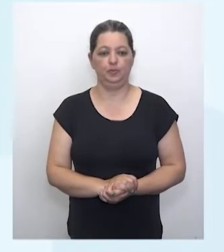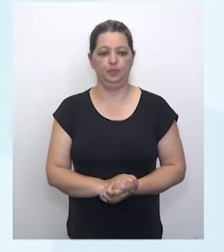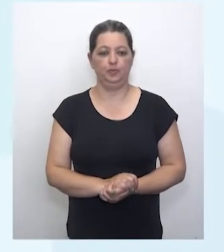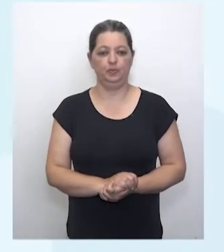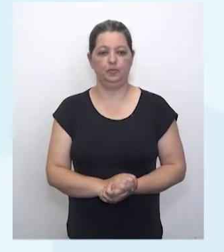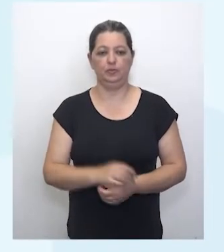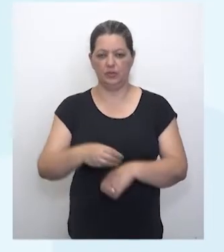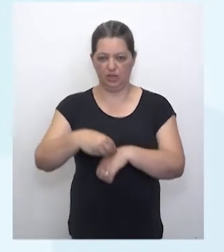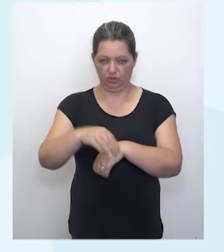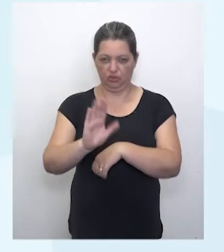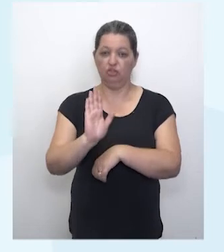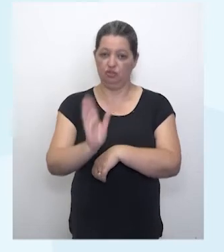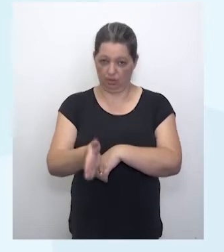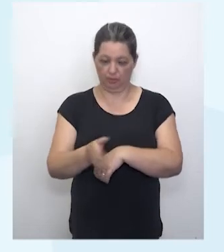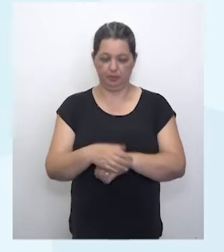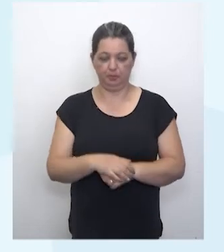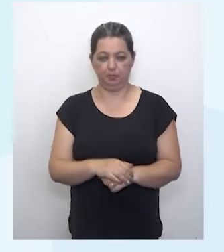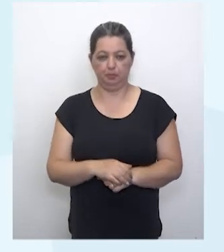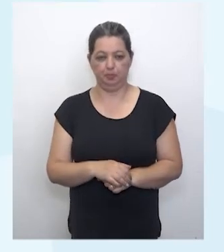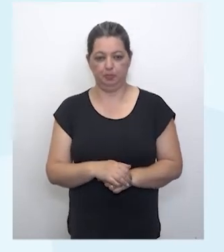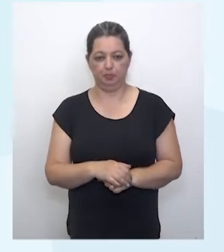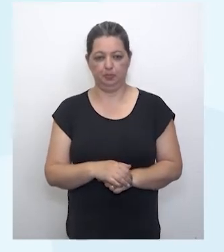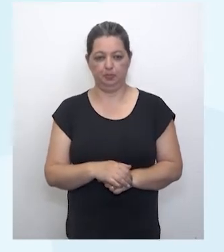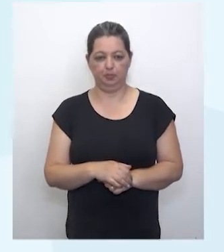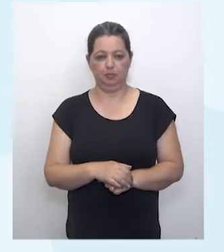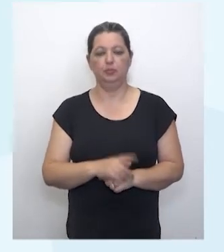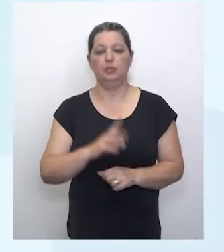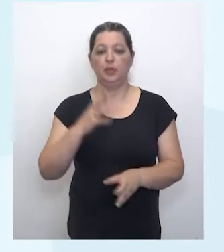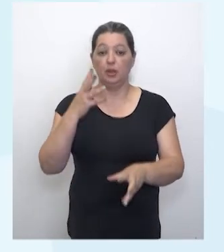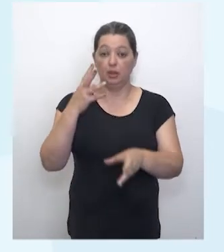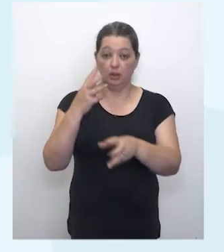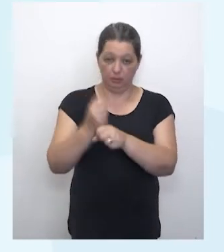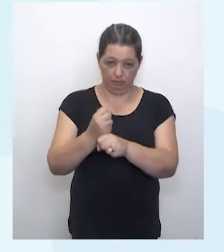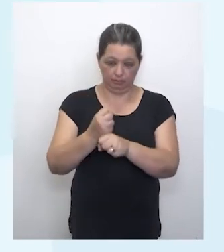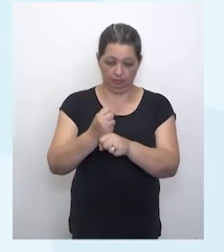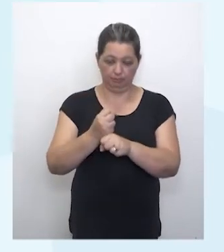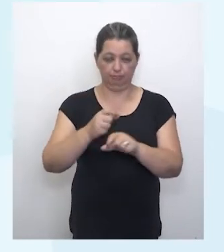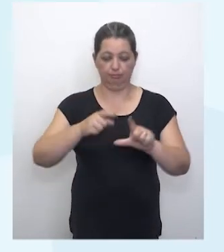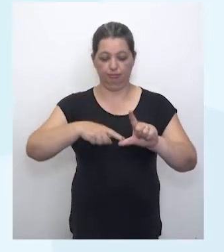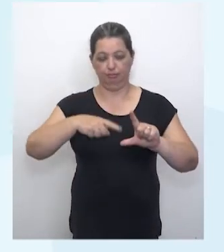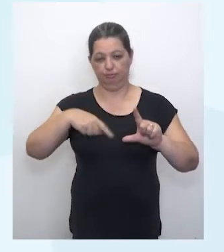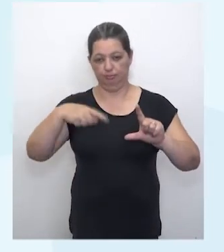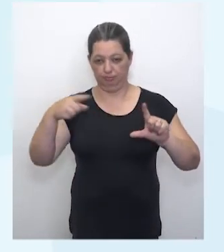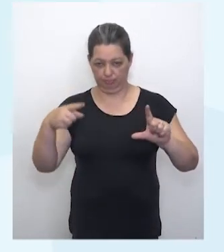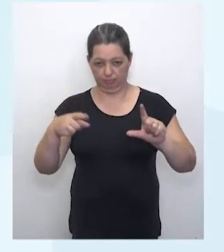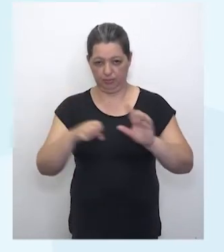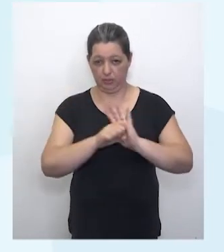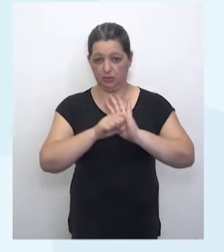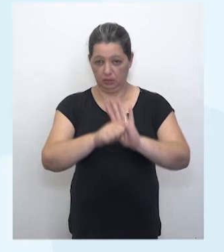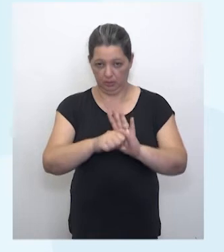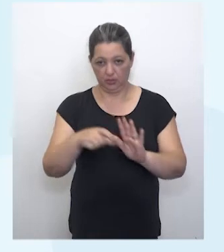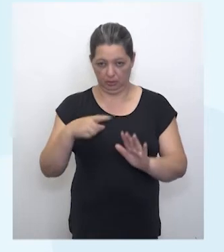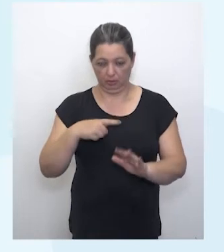uma dica para vocês, que era, primeiro, contar o total de símbolos